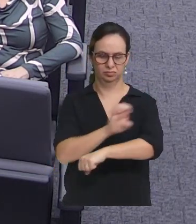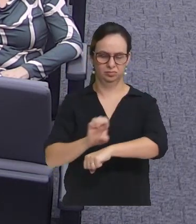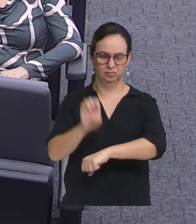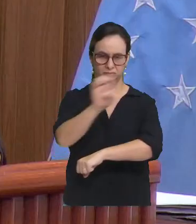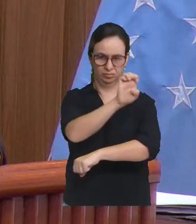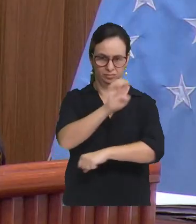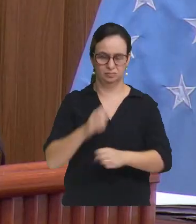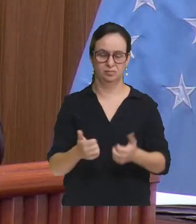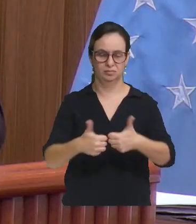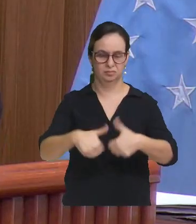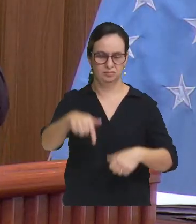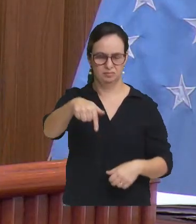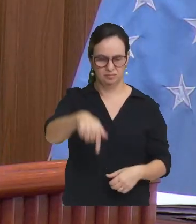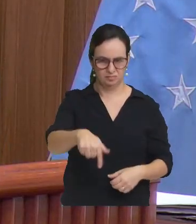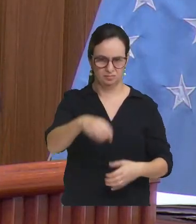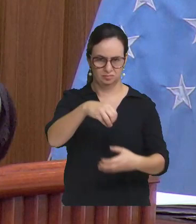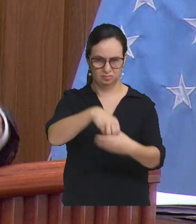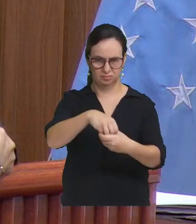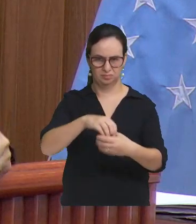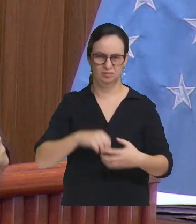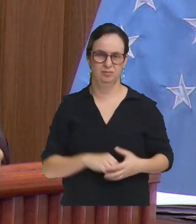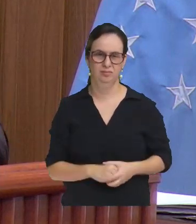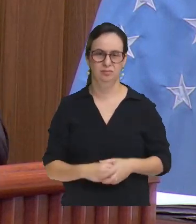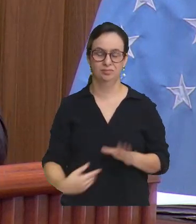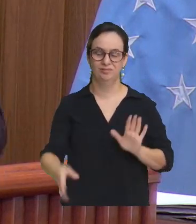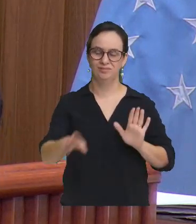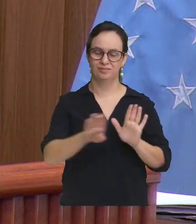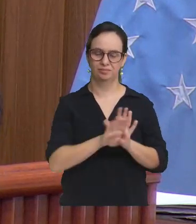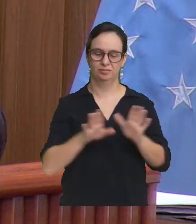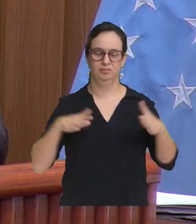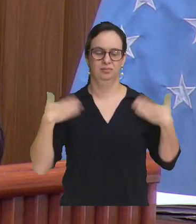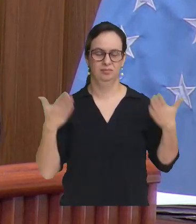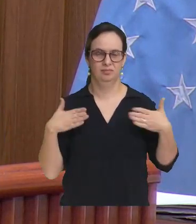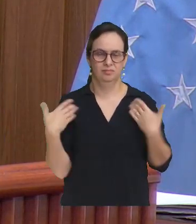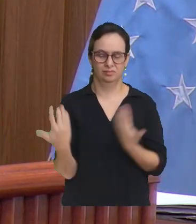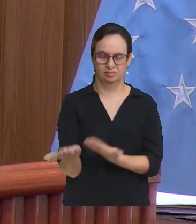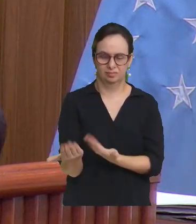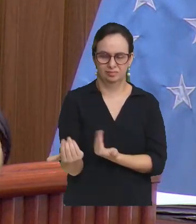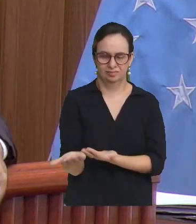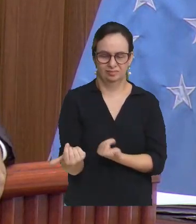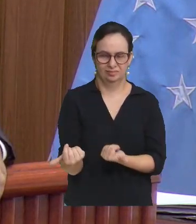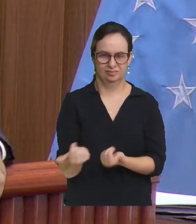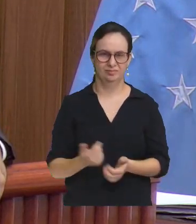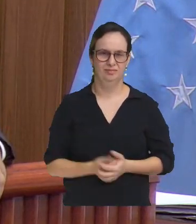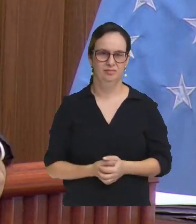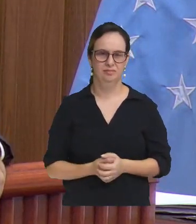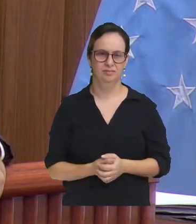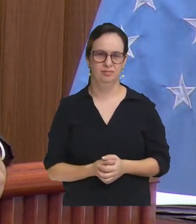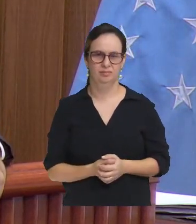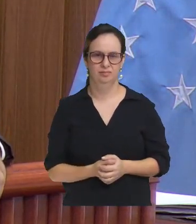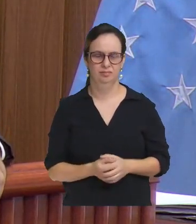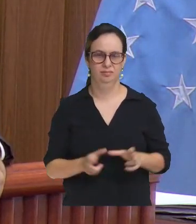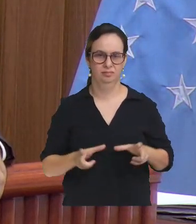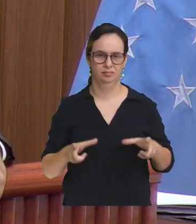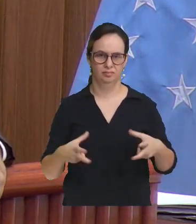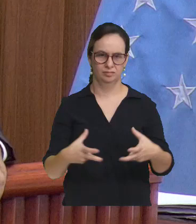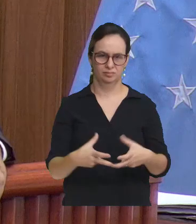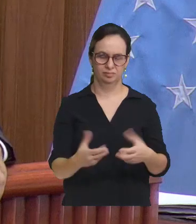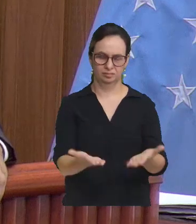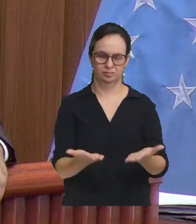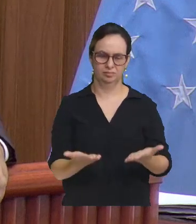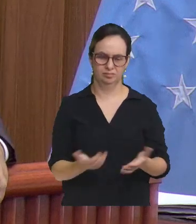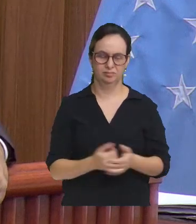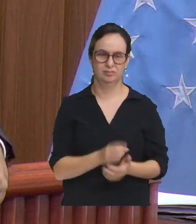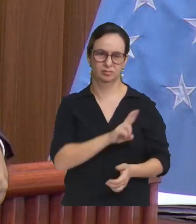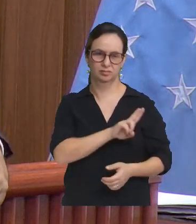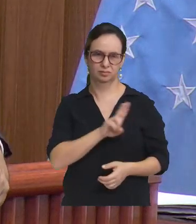Isso trouxe um ambiente bacana, juventude, jovialidade chegando, e a Câmara recebeu. Então, em nome da diretora